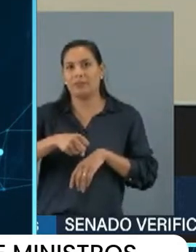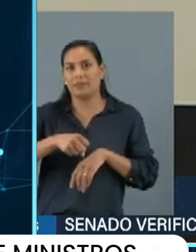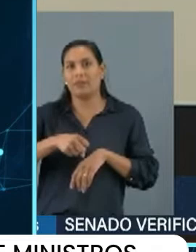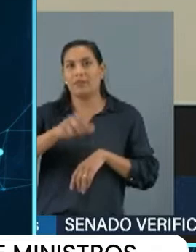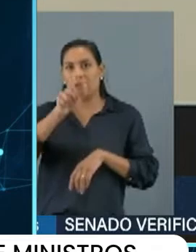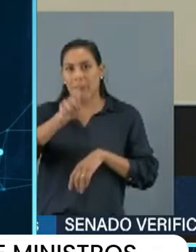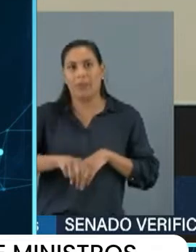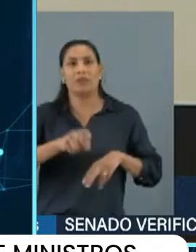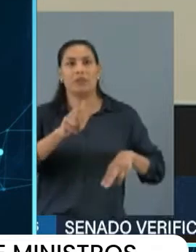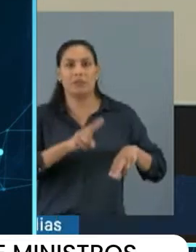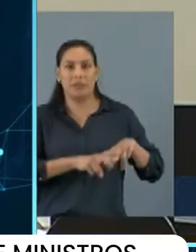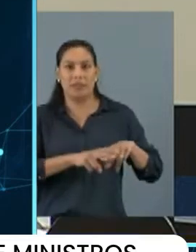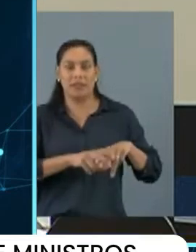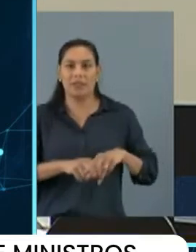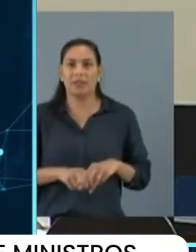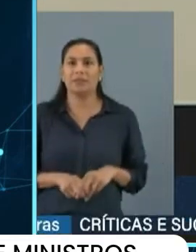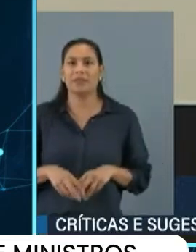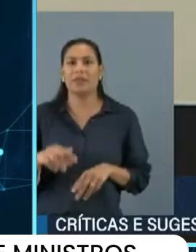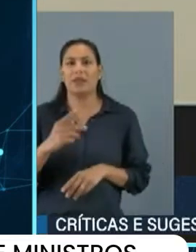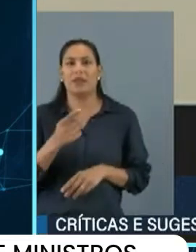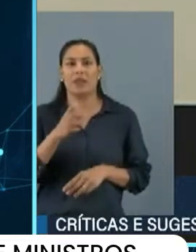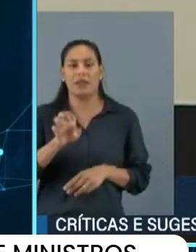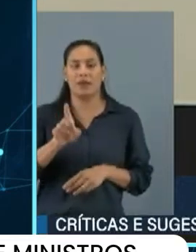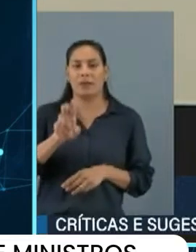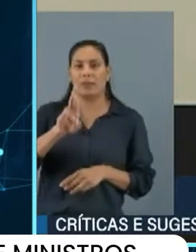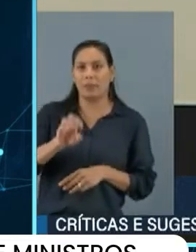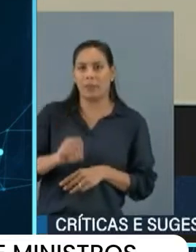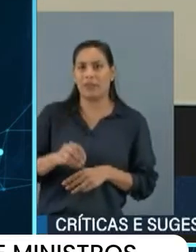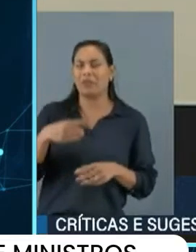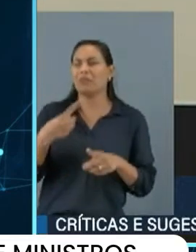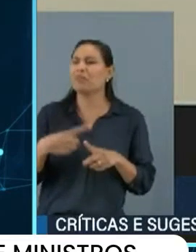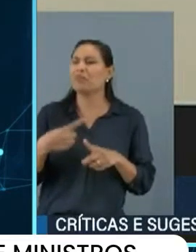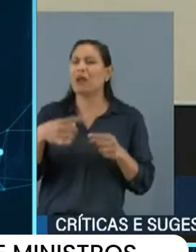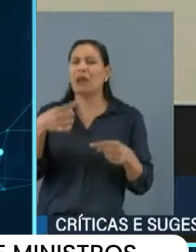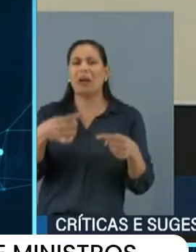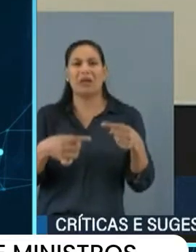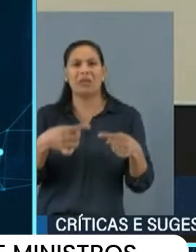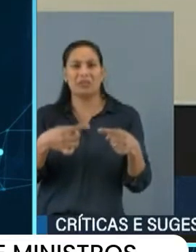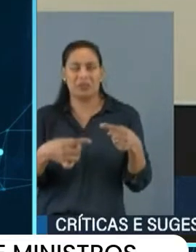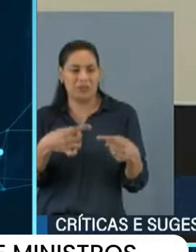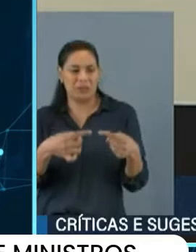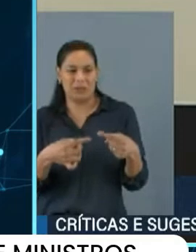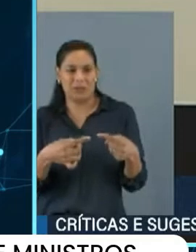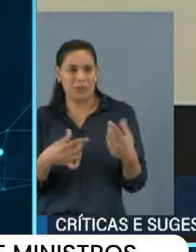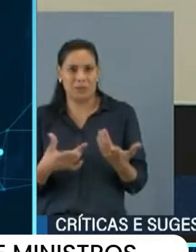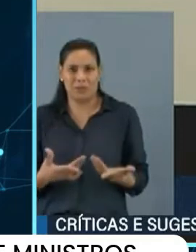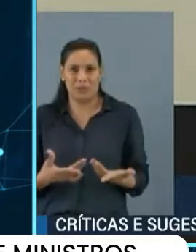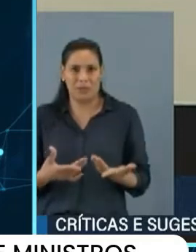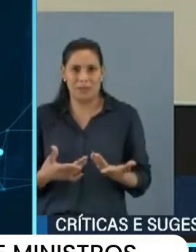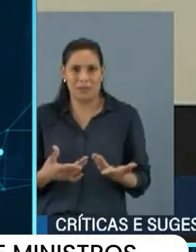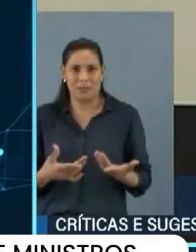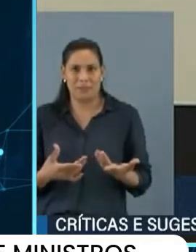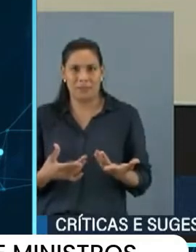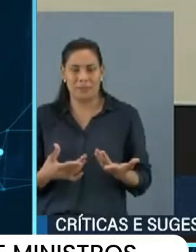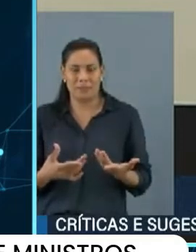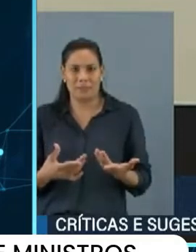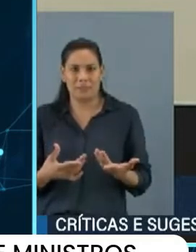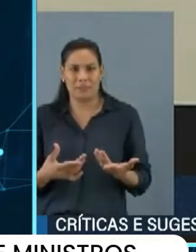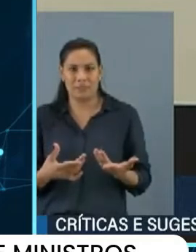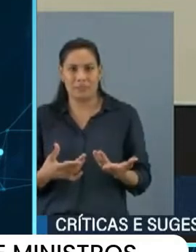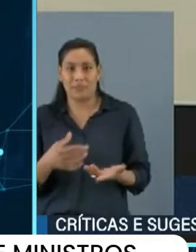que é o secretário de Estado, que já tem muitas manifestações denunciando o que está acontecendo no Brasil. A